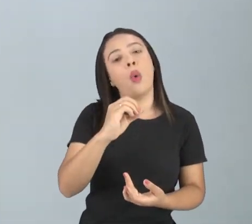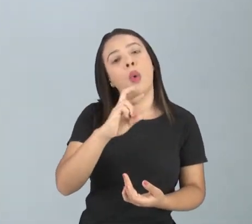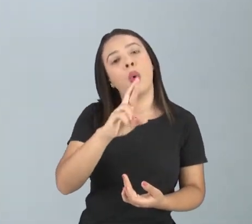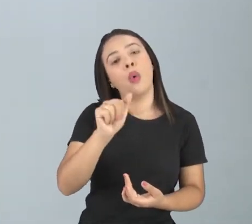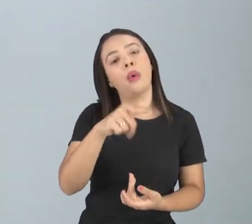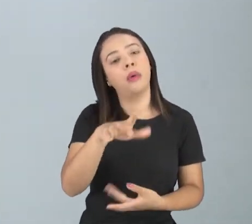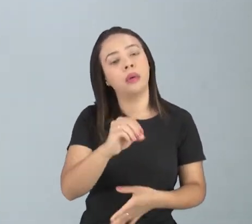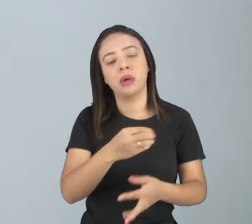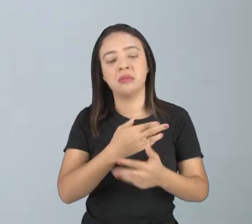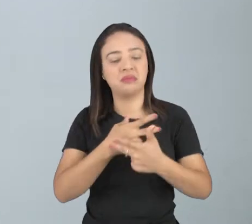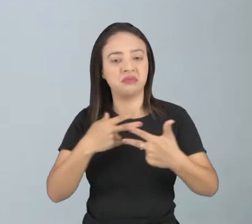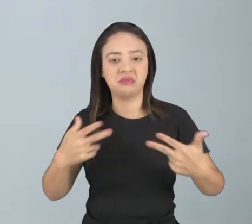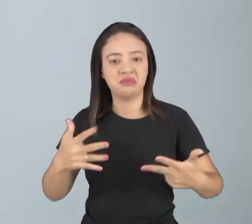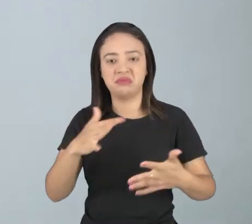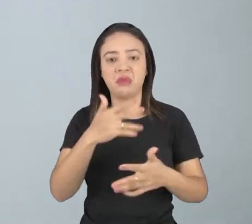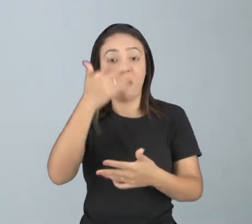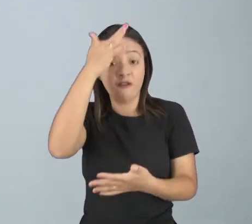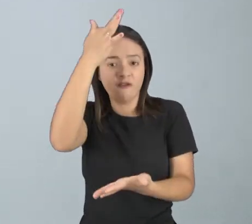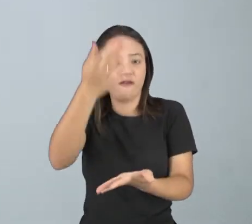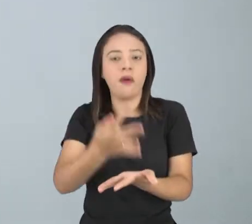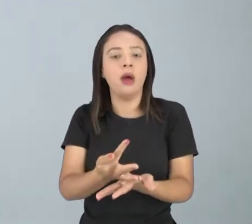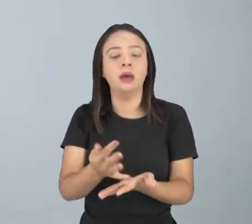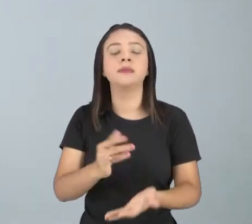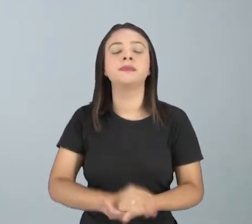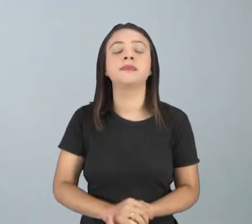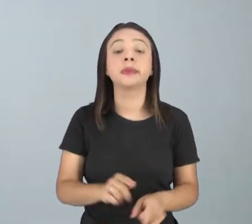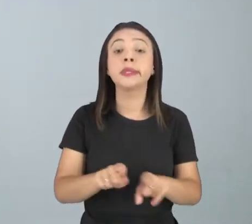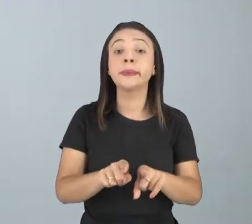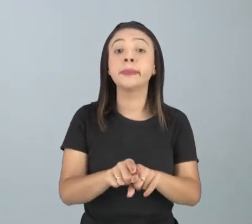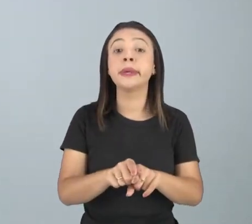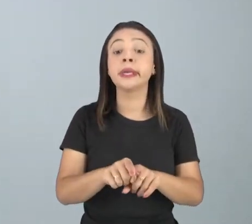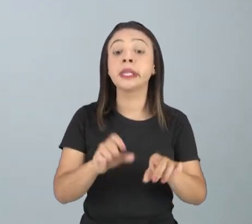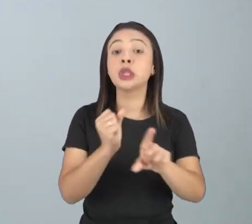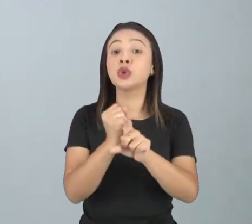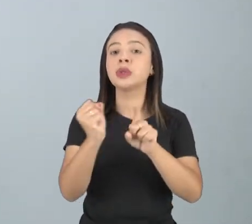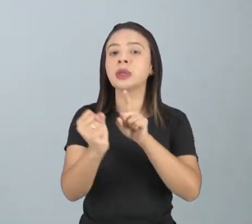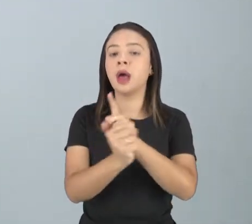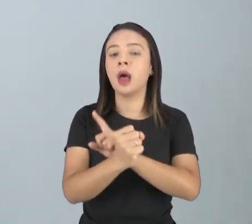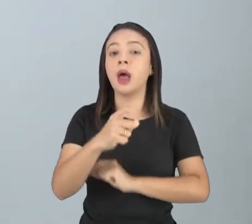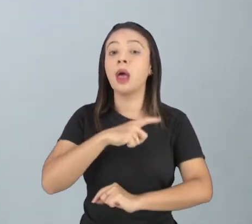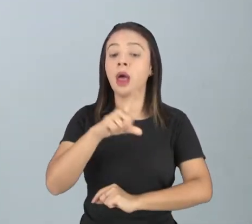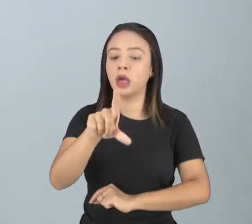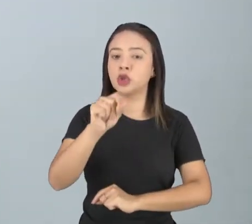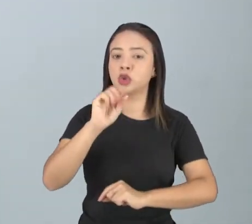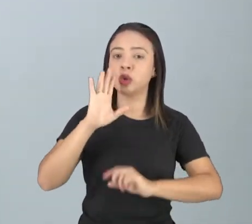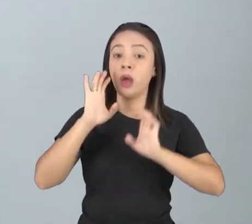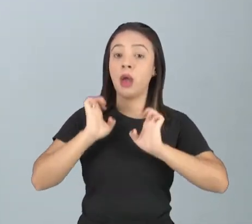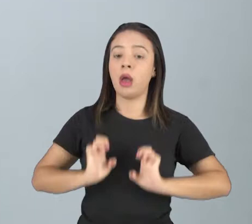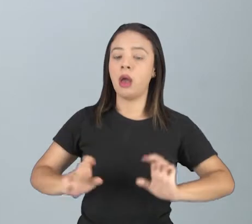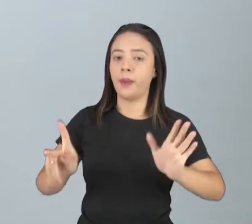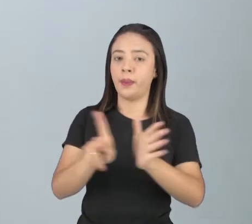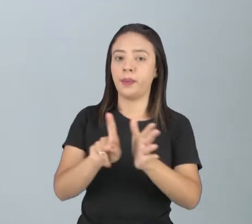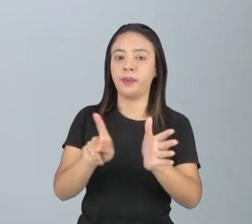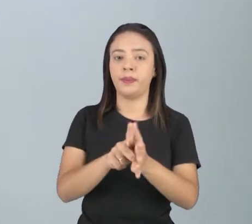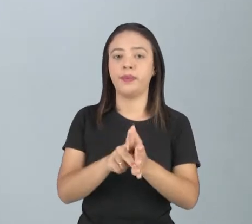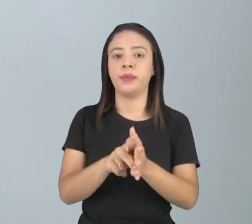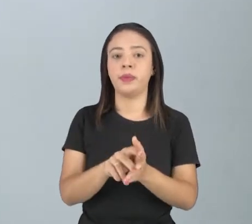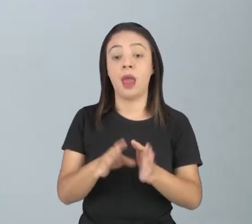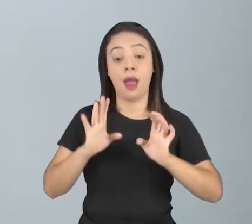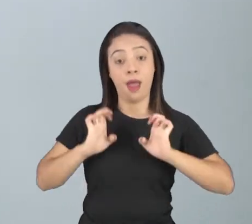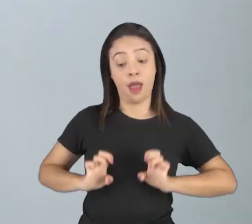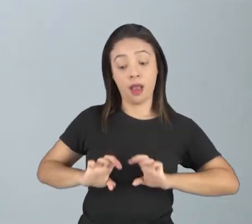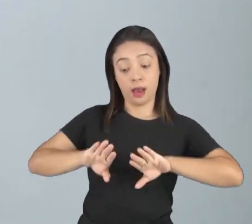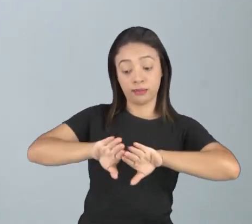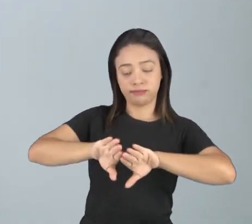fé. E a sociedade escolhas éticas pessoais e coletivas. Então a ética ela não tem muito a ver com a